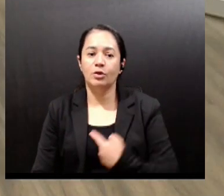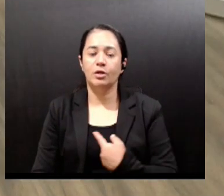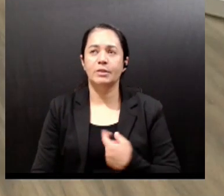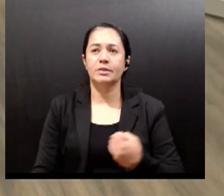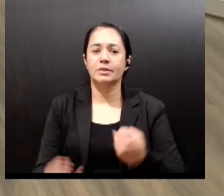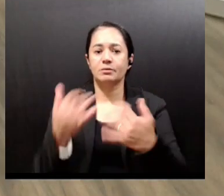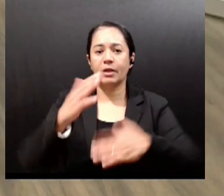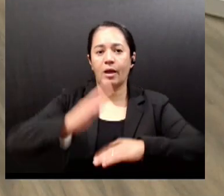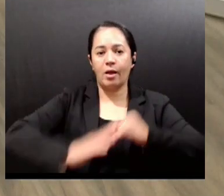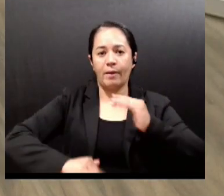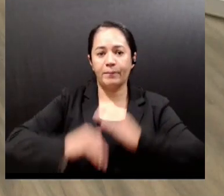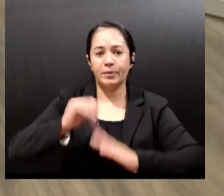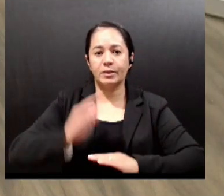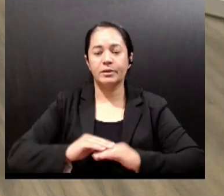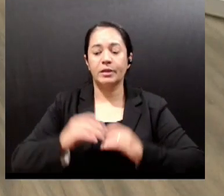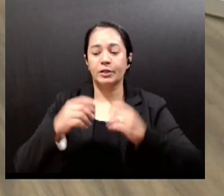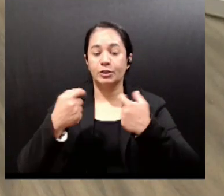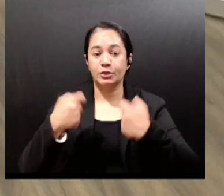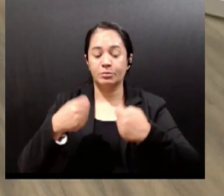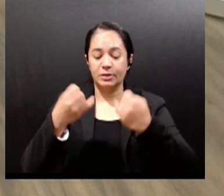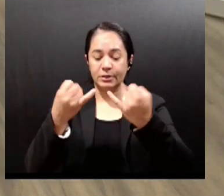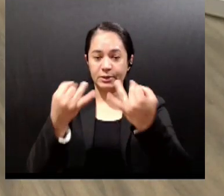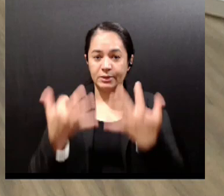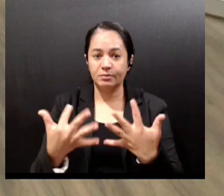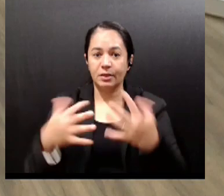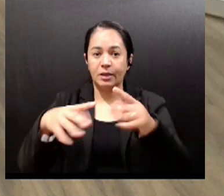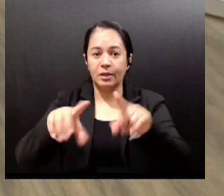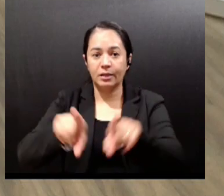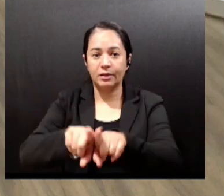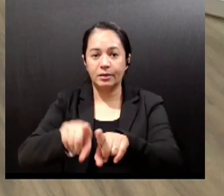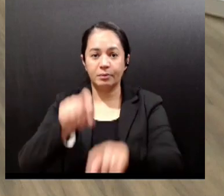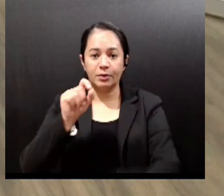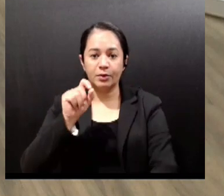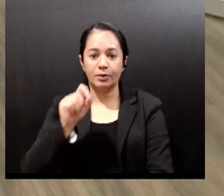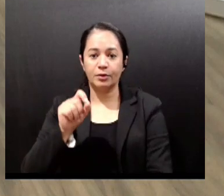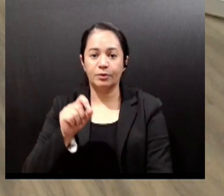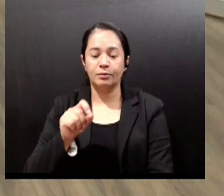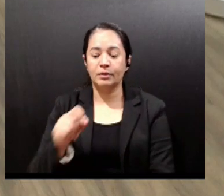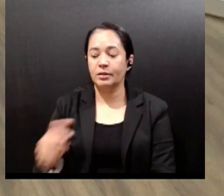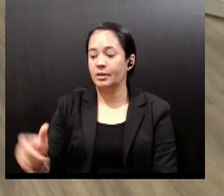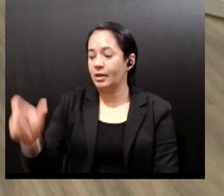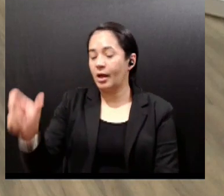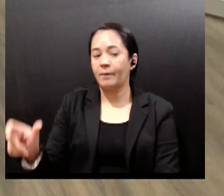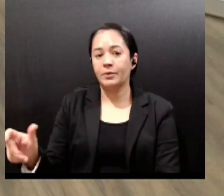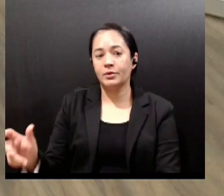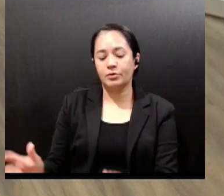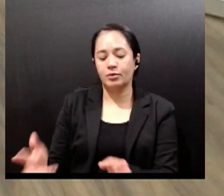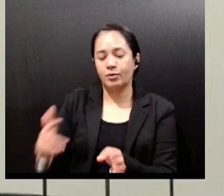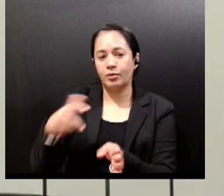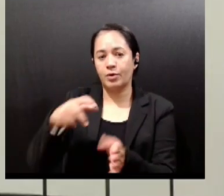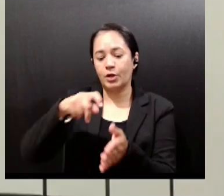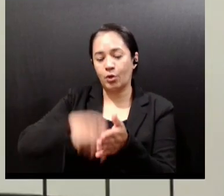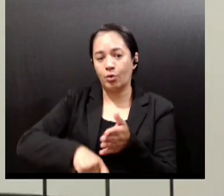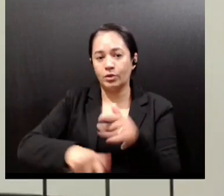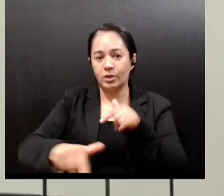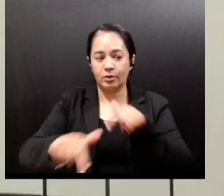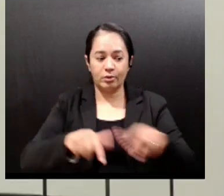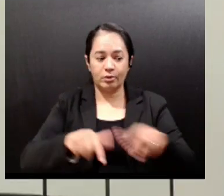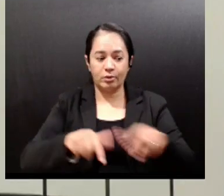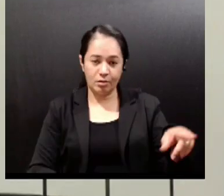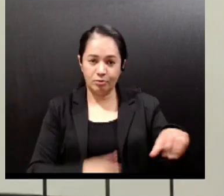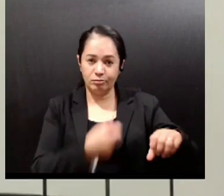vale ressaltar também a questão do garupa, né, da pessoa que contrata o serviço.